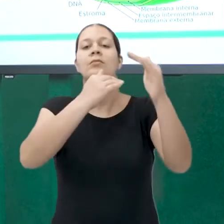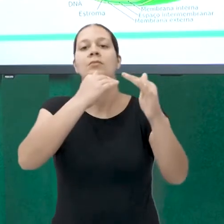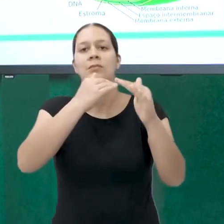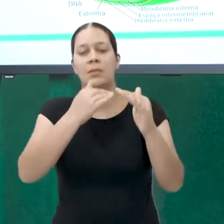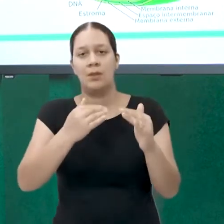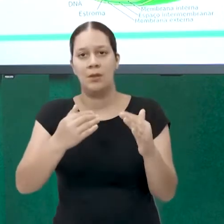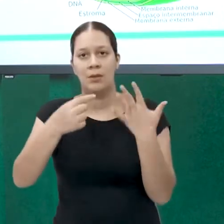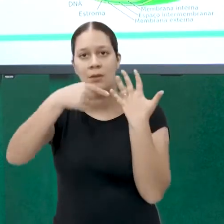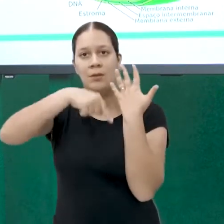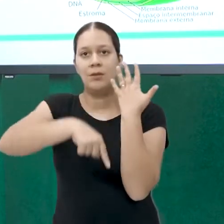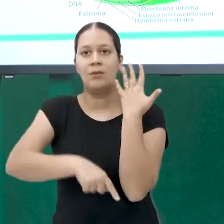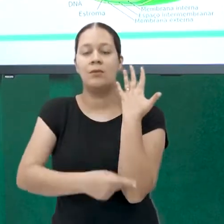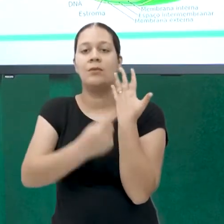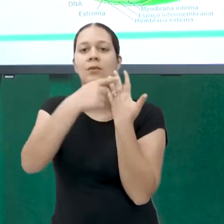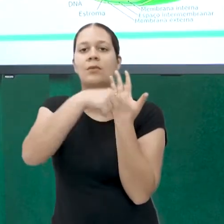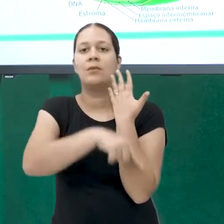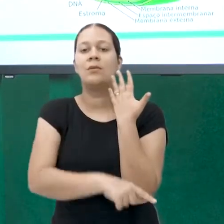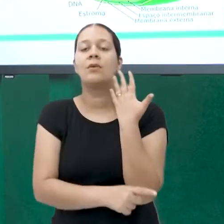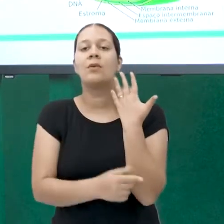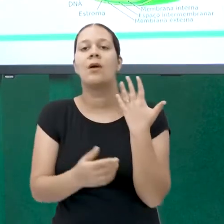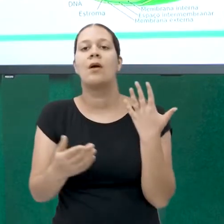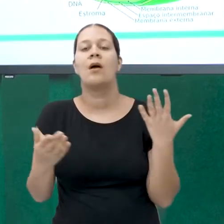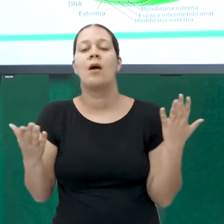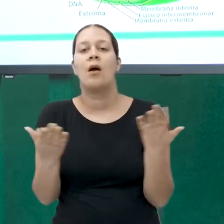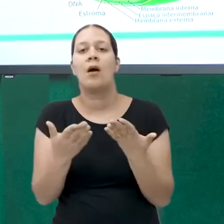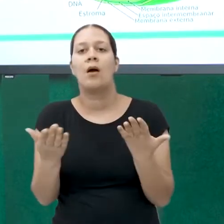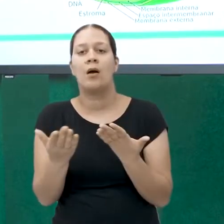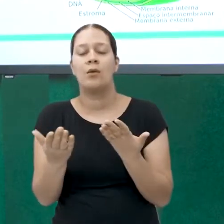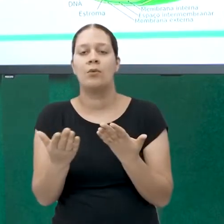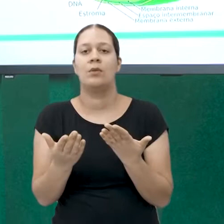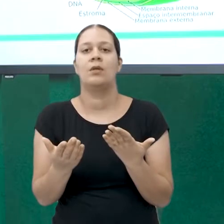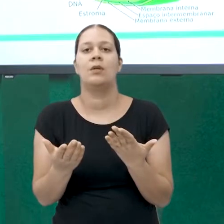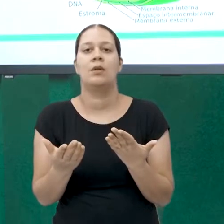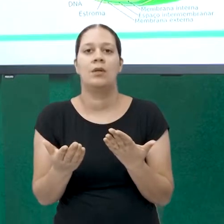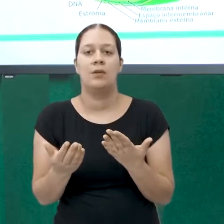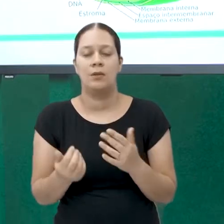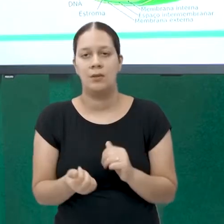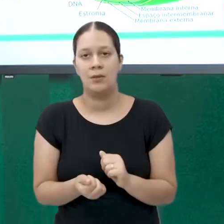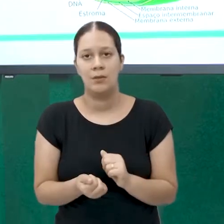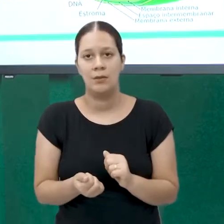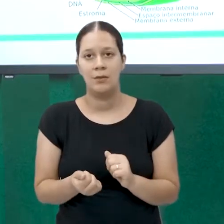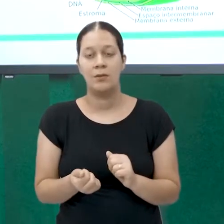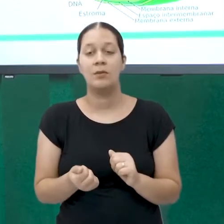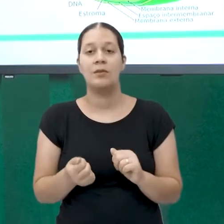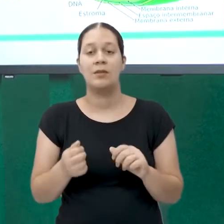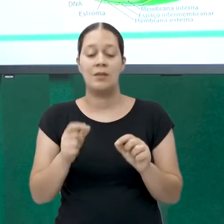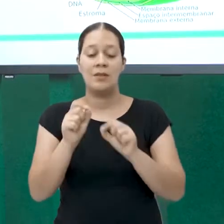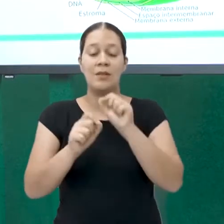vão auxiliar nesse processo de fotossíntese, tá? Mas basicamente a grande